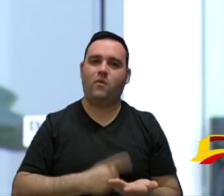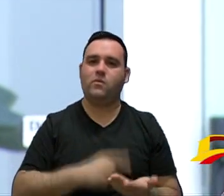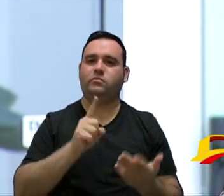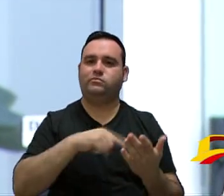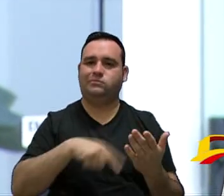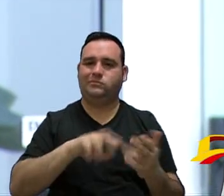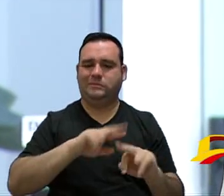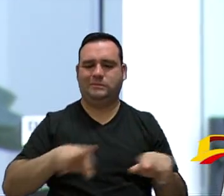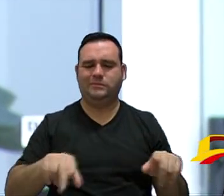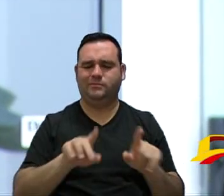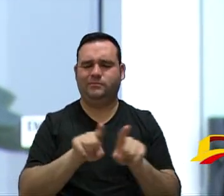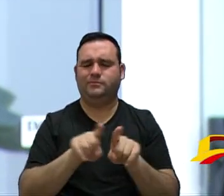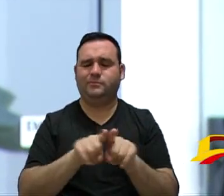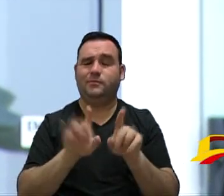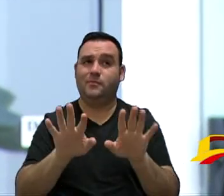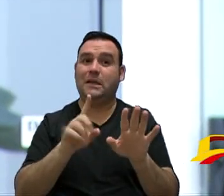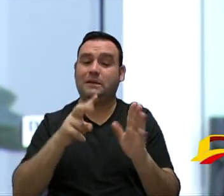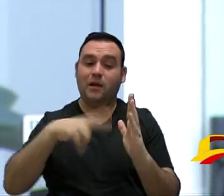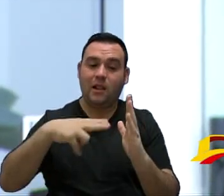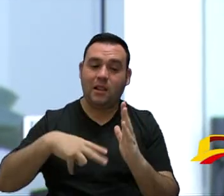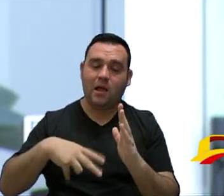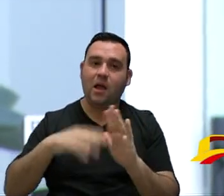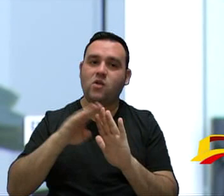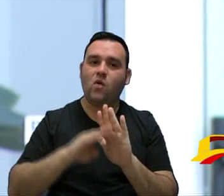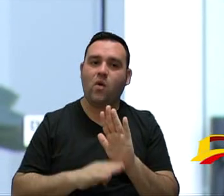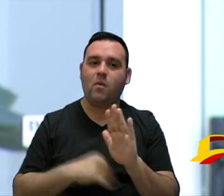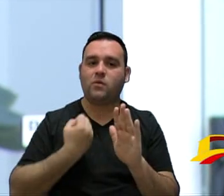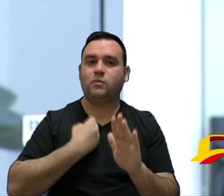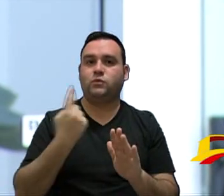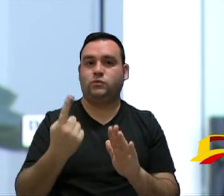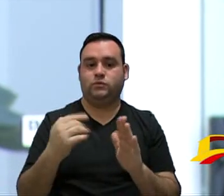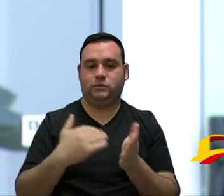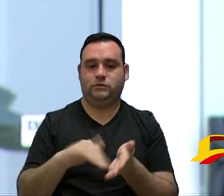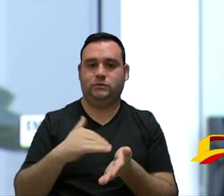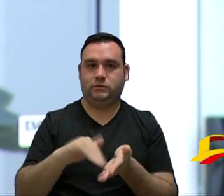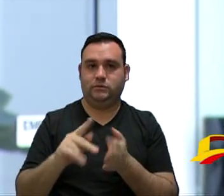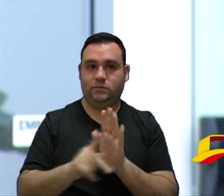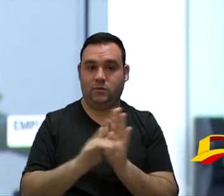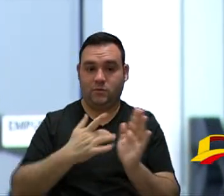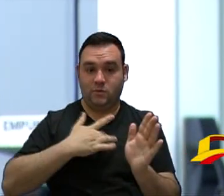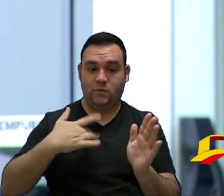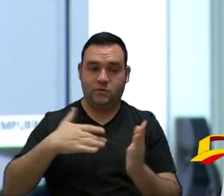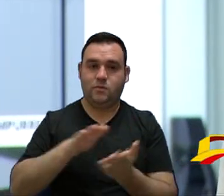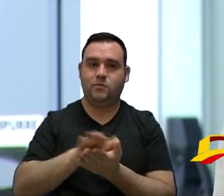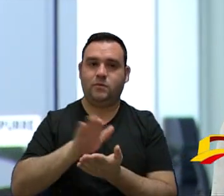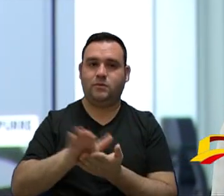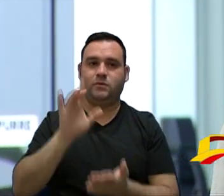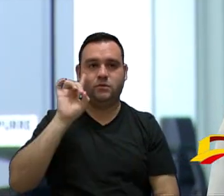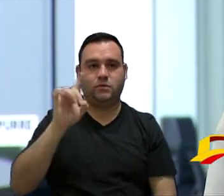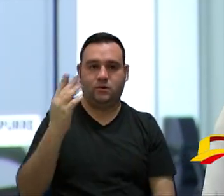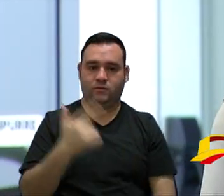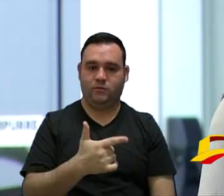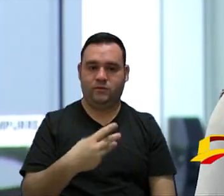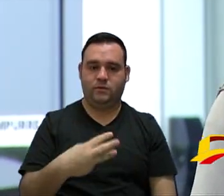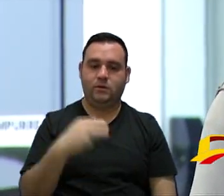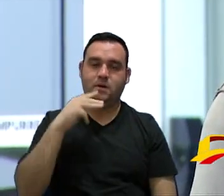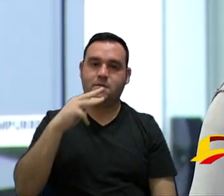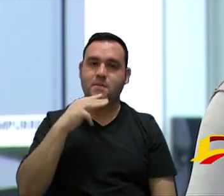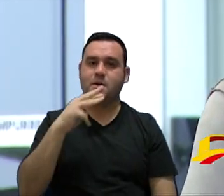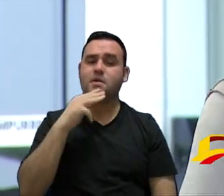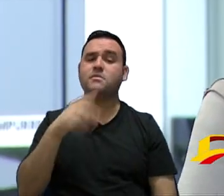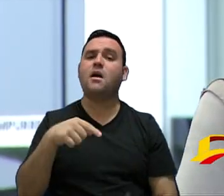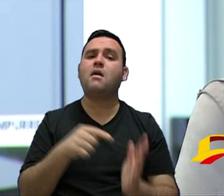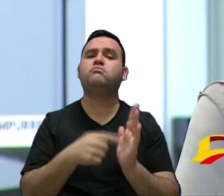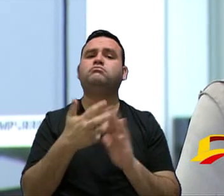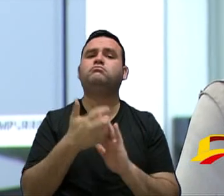mais mas se a gente leia a instrução o número um da secretaria da saúde ele foi publicado no dia 23 de março